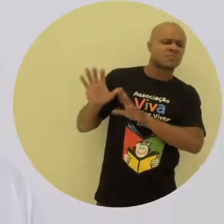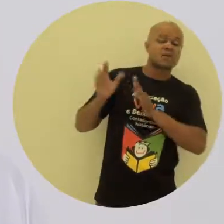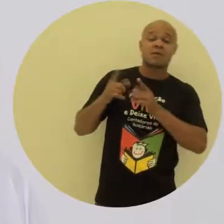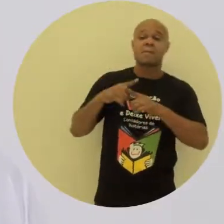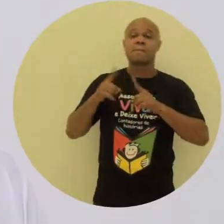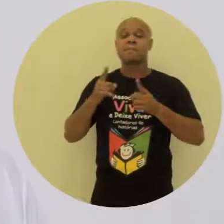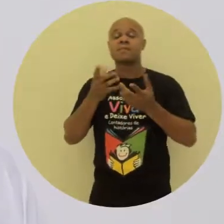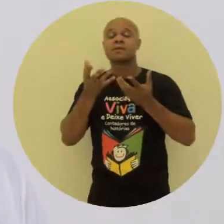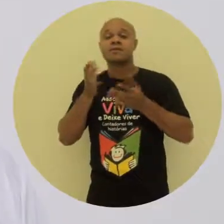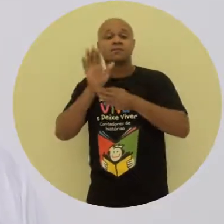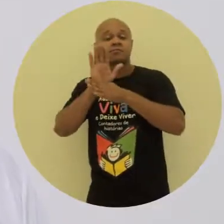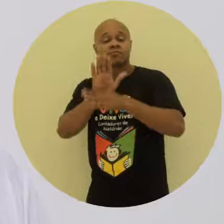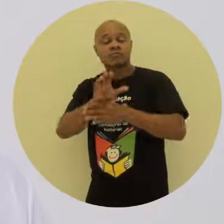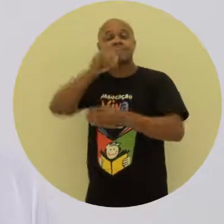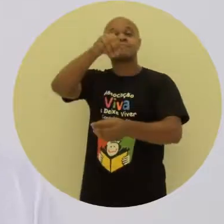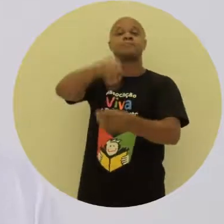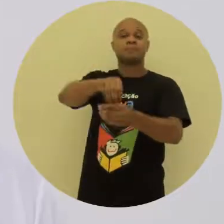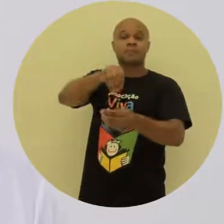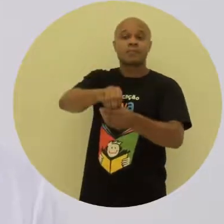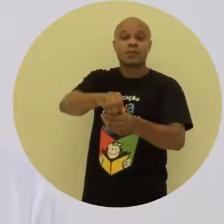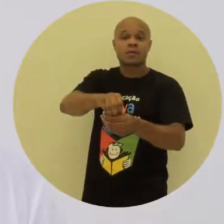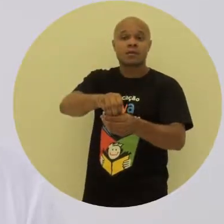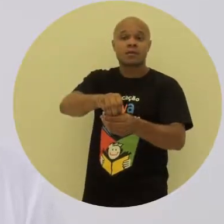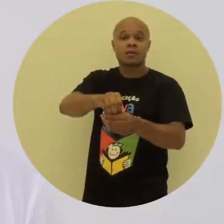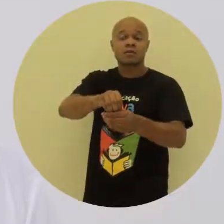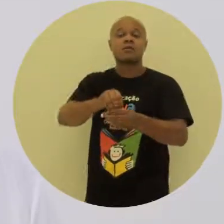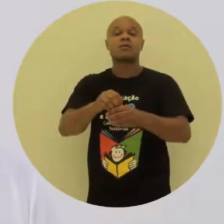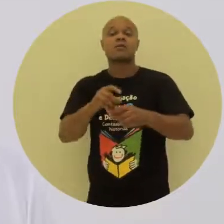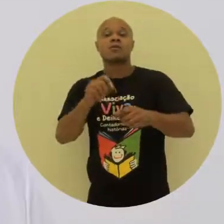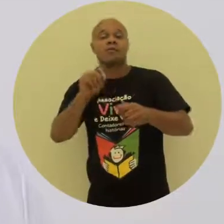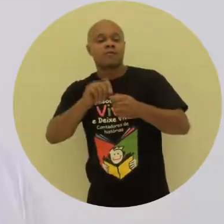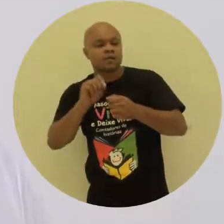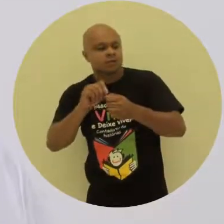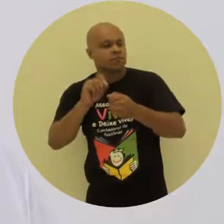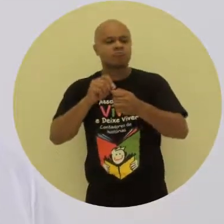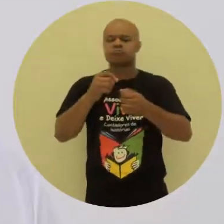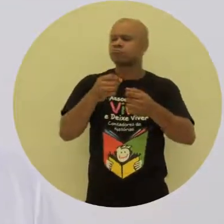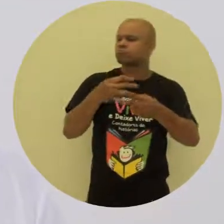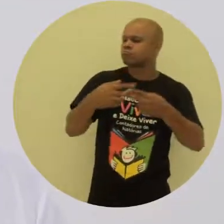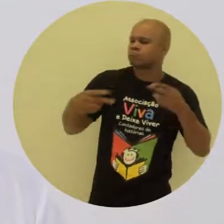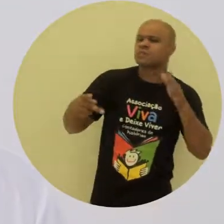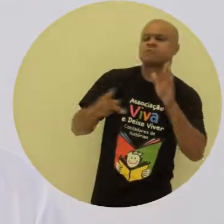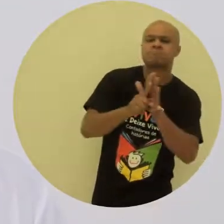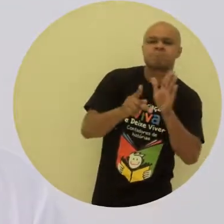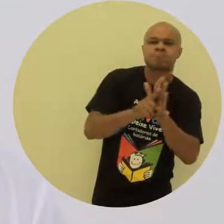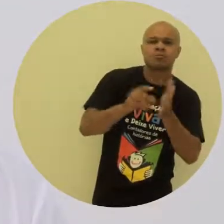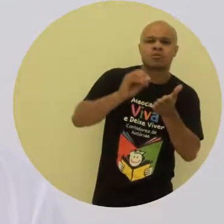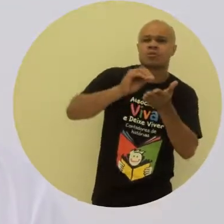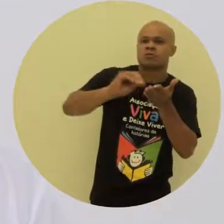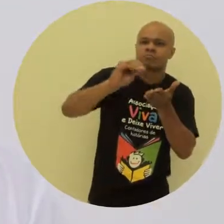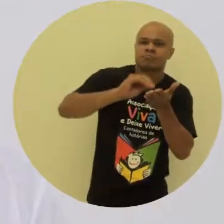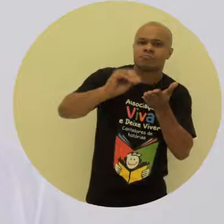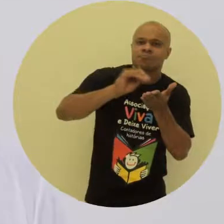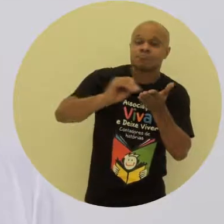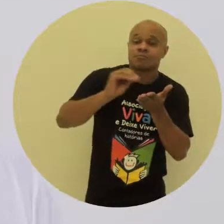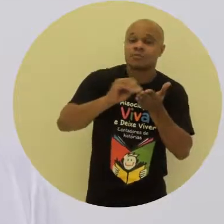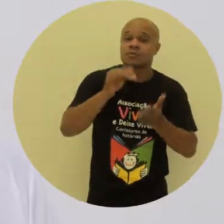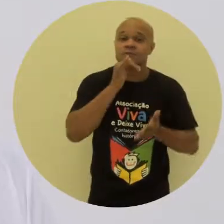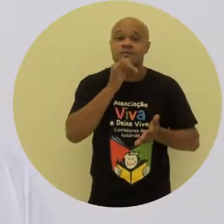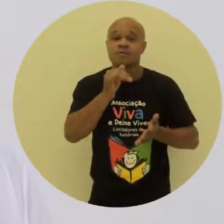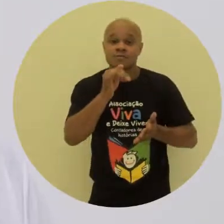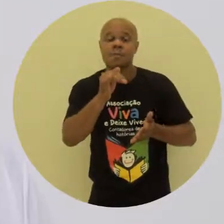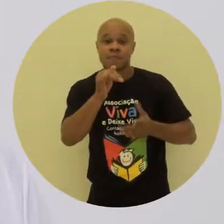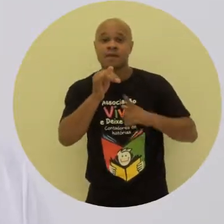eu posso ajudar dentro da Associação Vive e Deixe Viver, na gestão da Associação Vive e Deixe Viver. Então nós temos